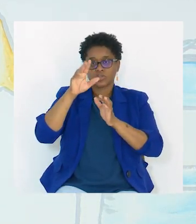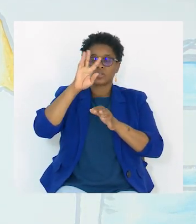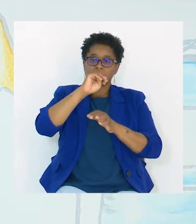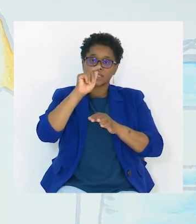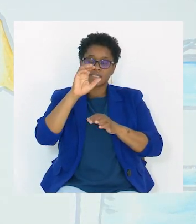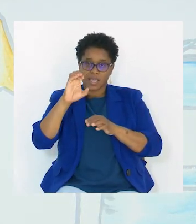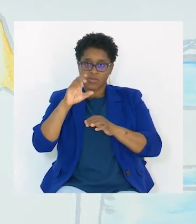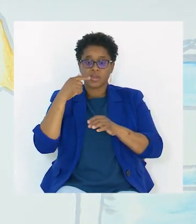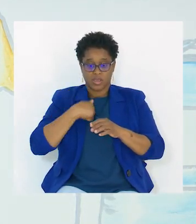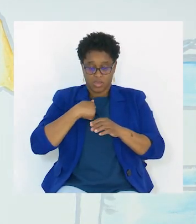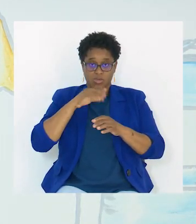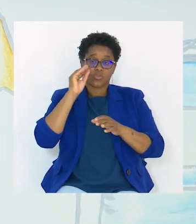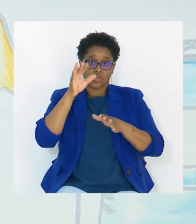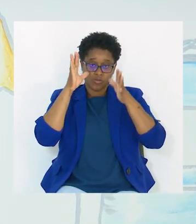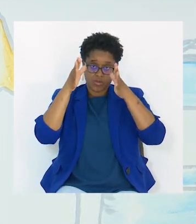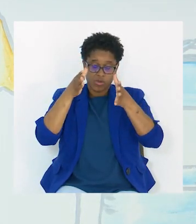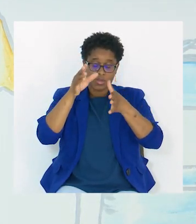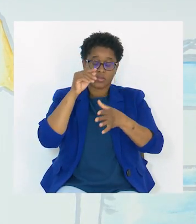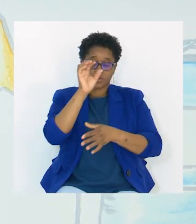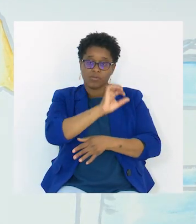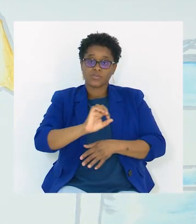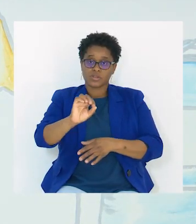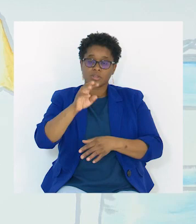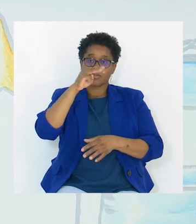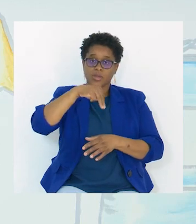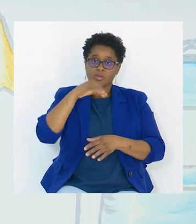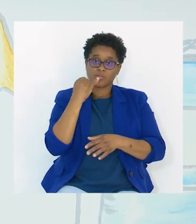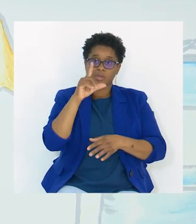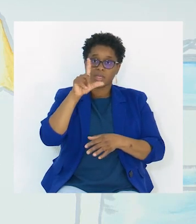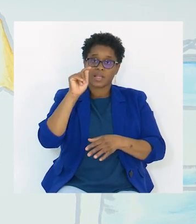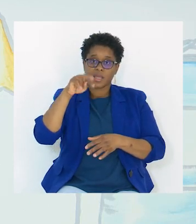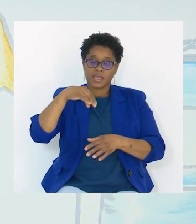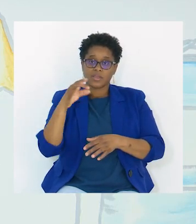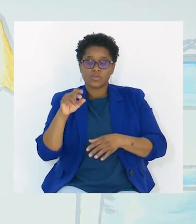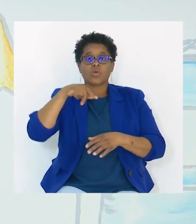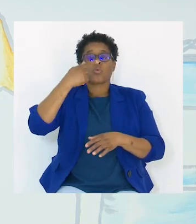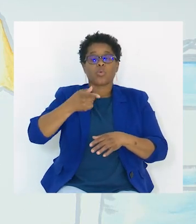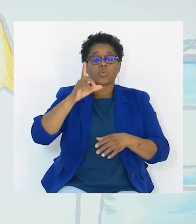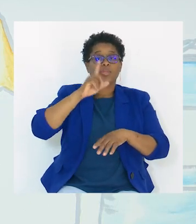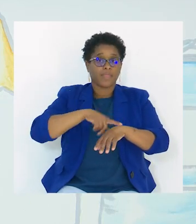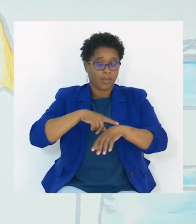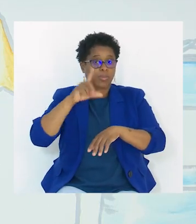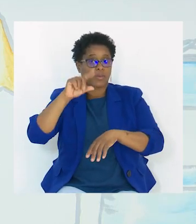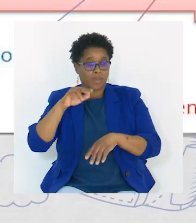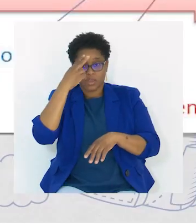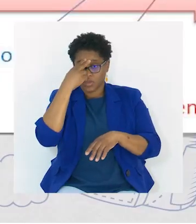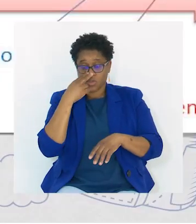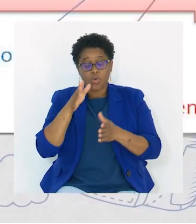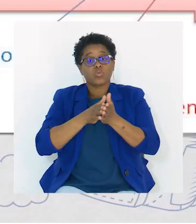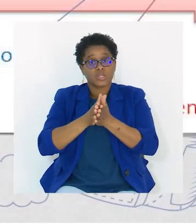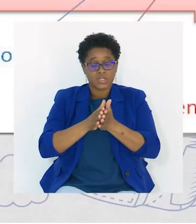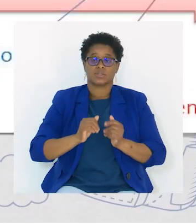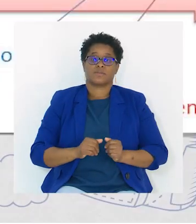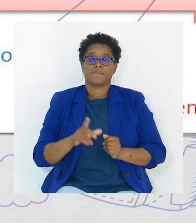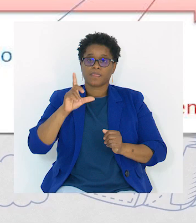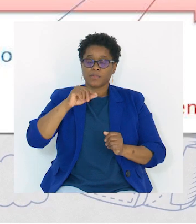Aí chamo-vos a atenção pelo milênio, que também é um outro tempo que a história utiliza.